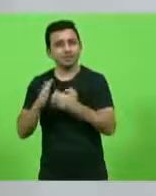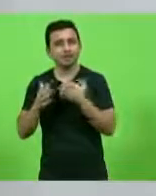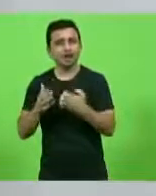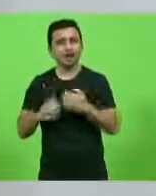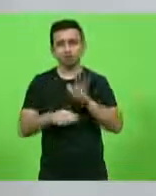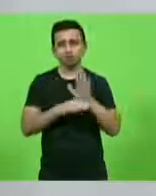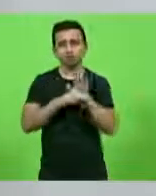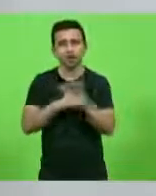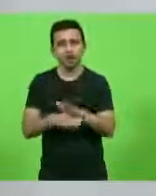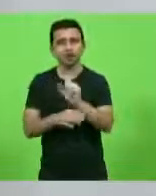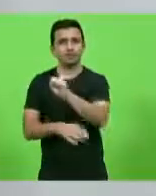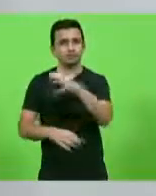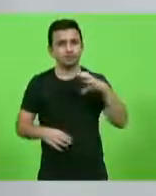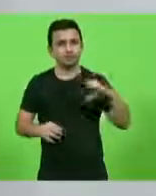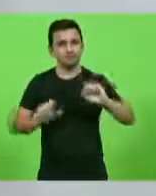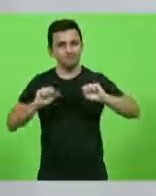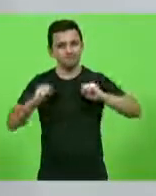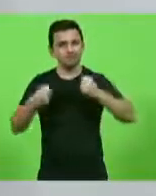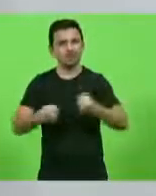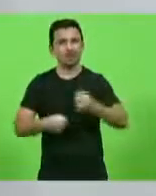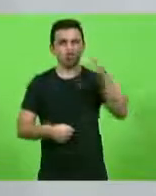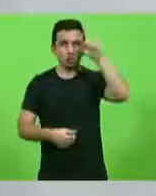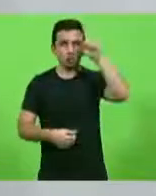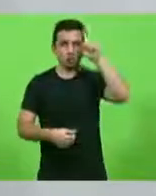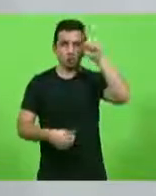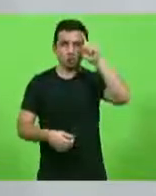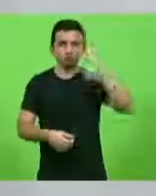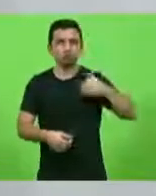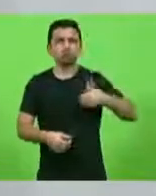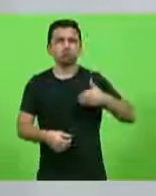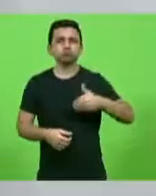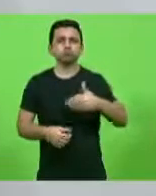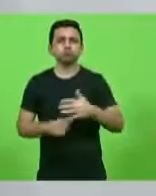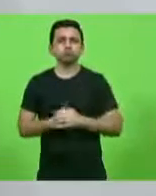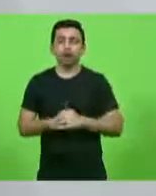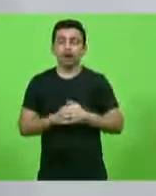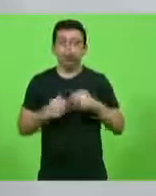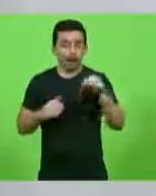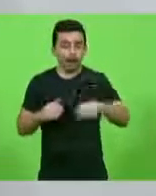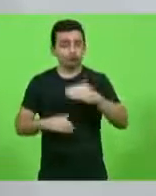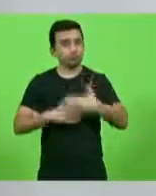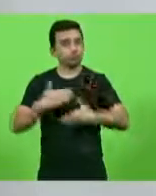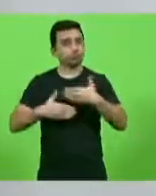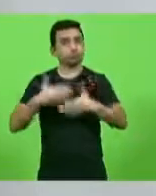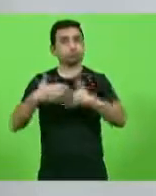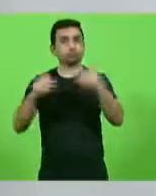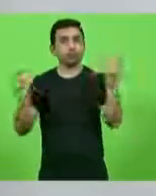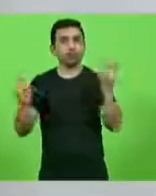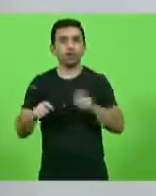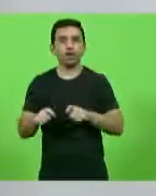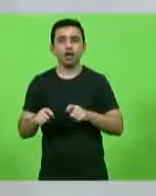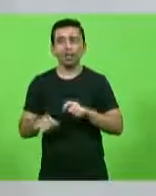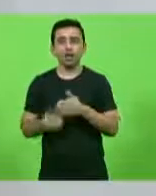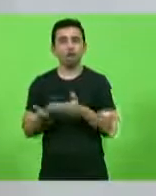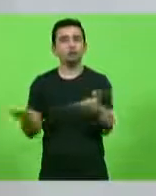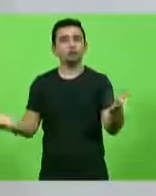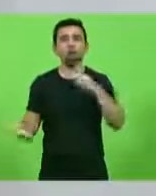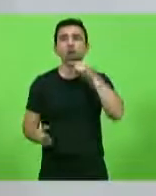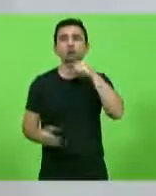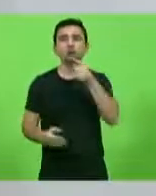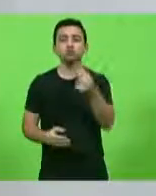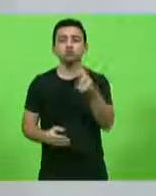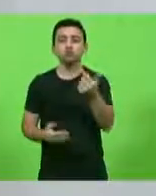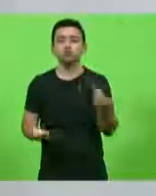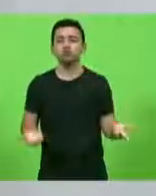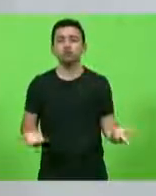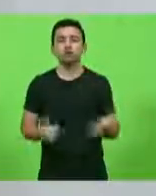que dão sangue constantemente para que o desenvolvimento ocorra, não consegue esse recurso.